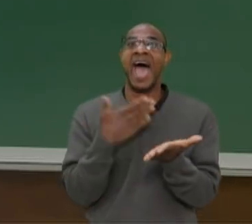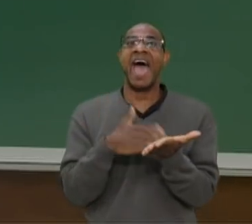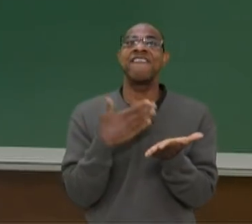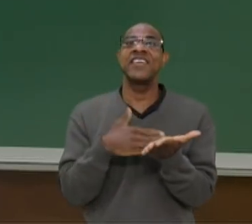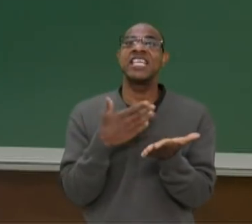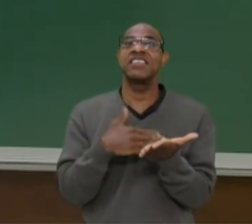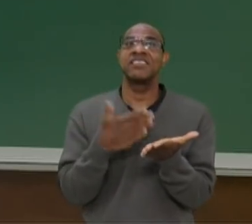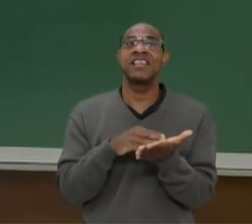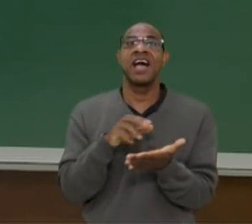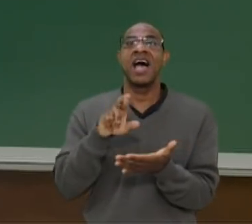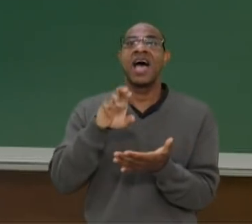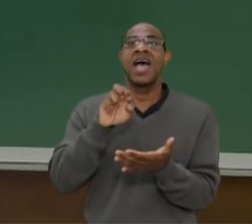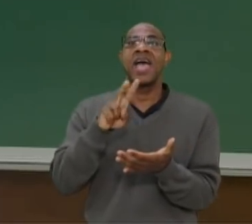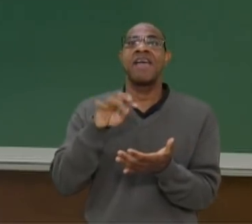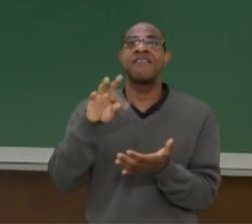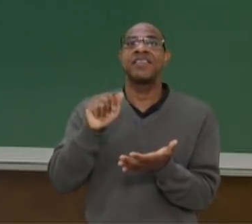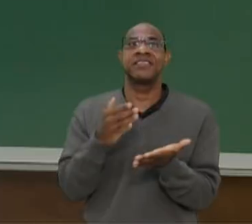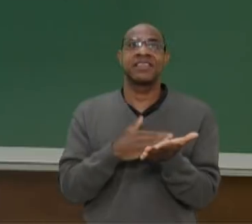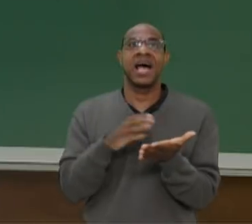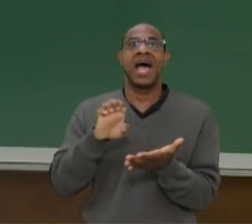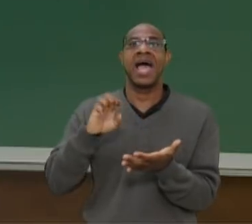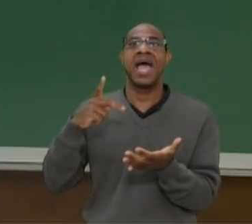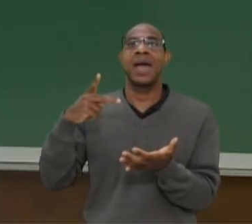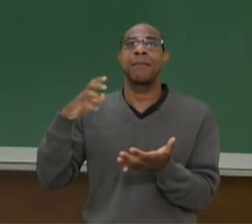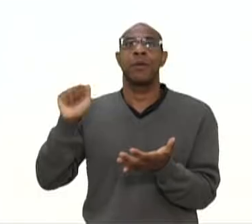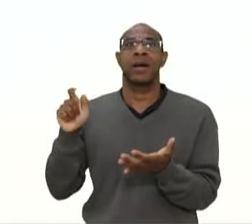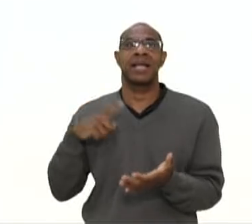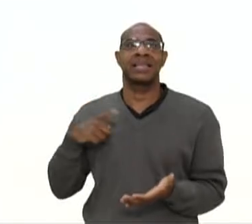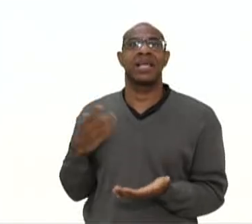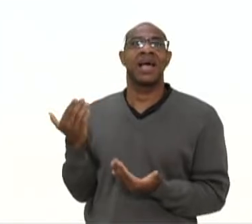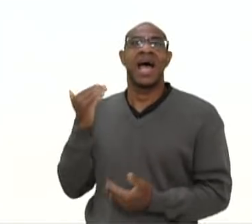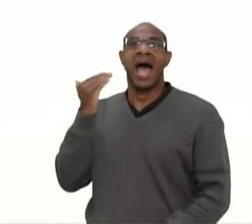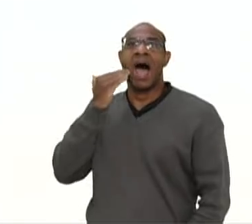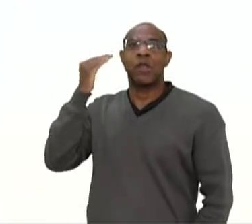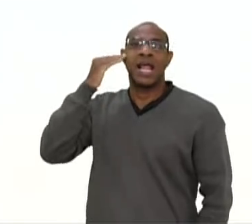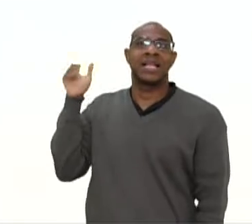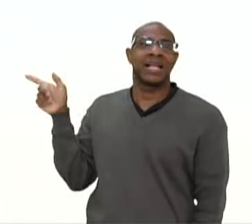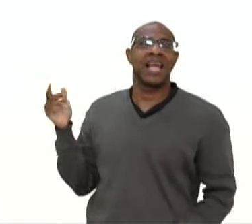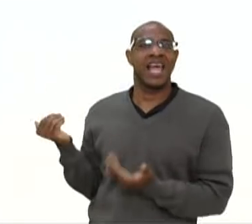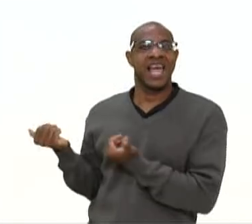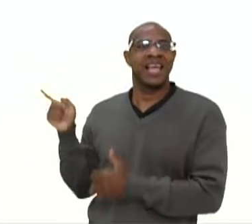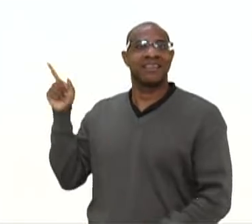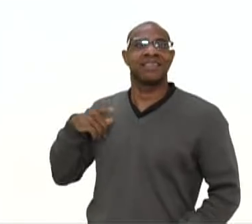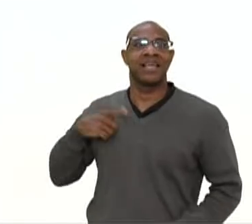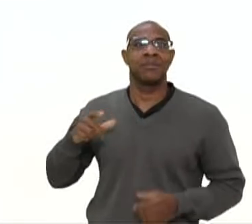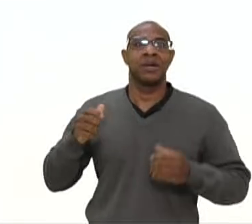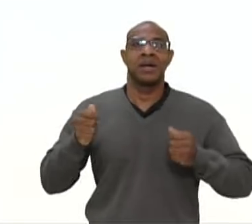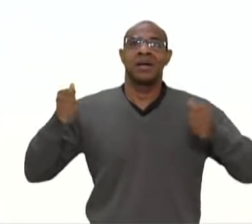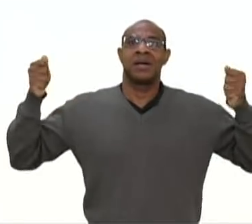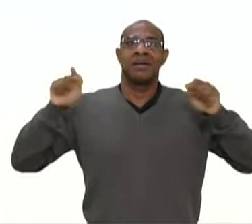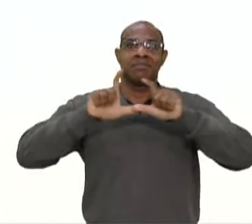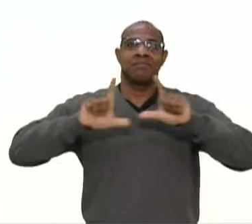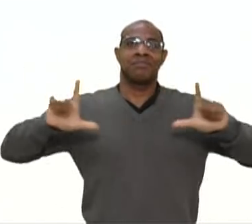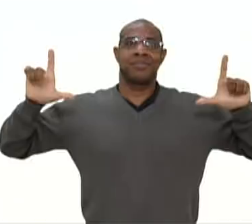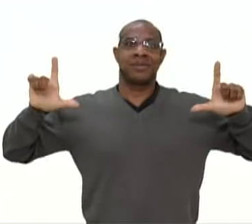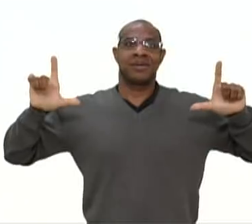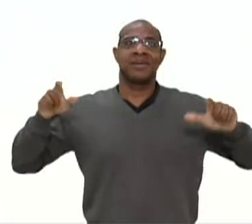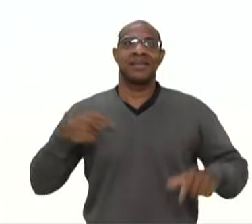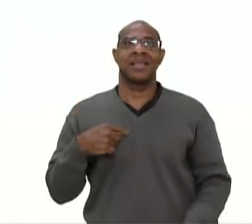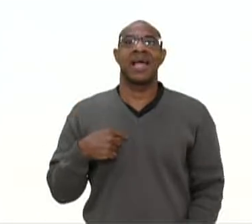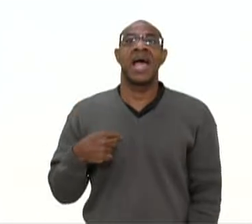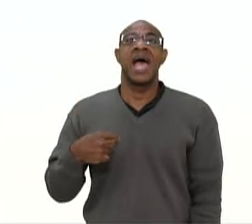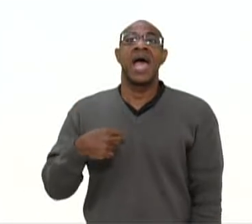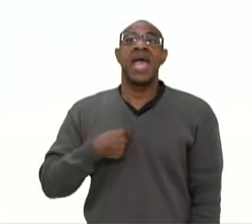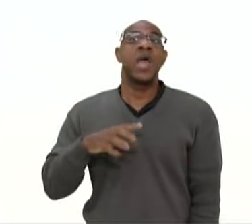revista Época e que nós temos ali uma adolescente que ela está com um cartaz escrito "Eu amo